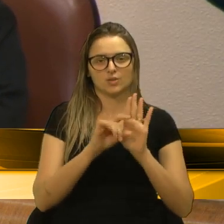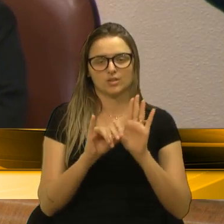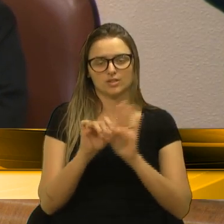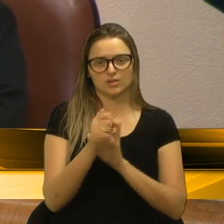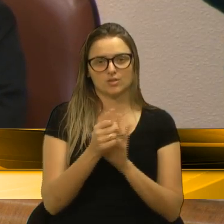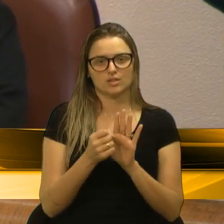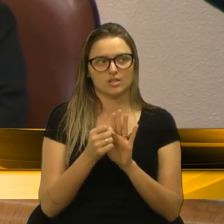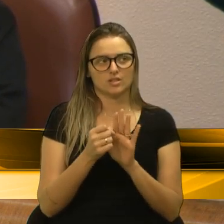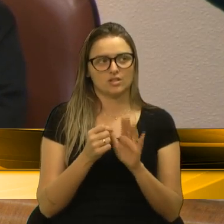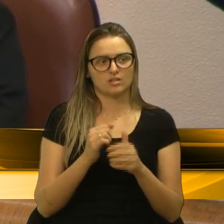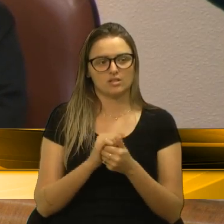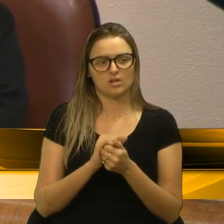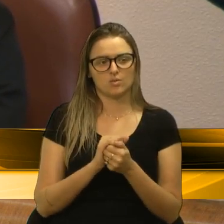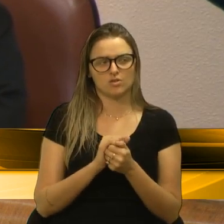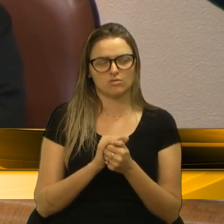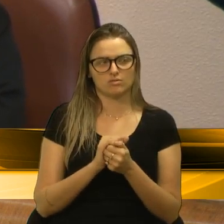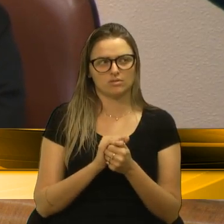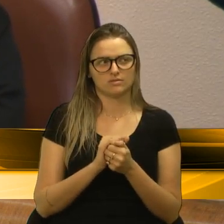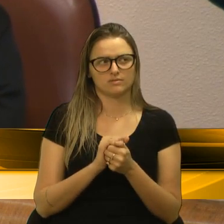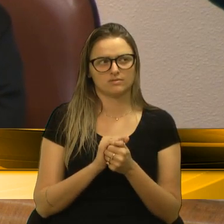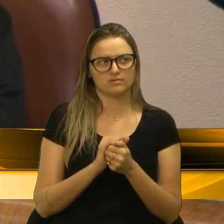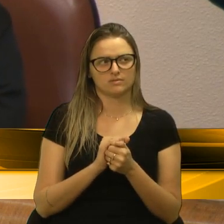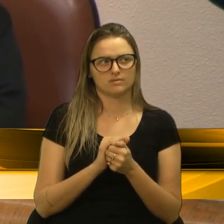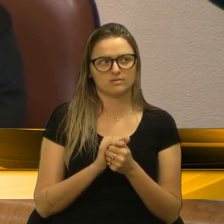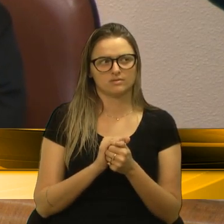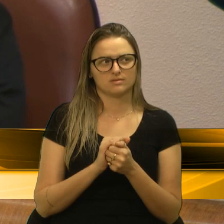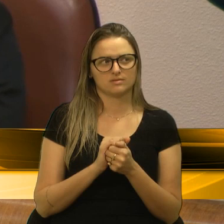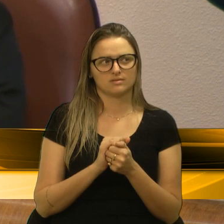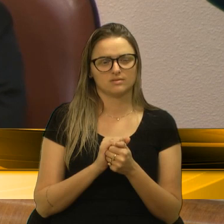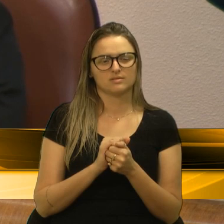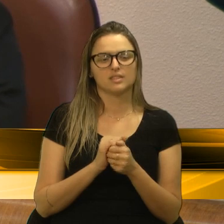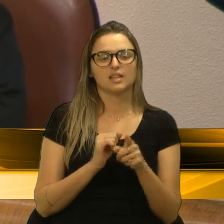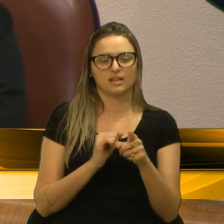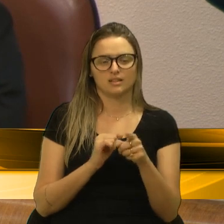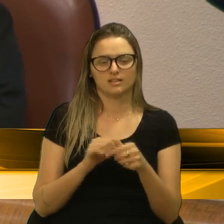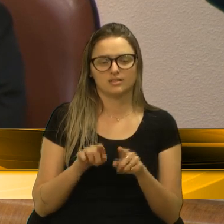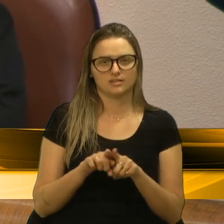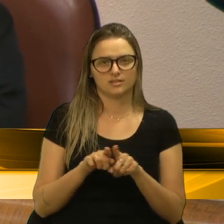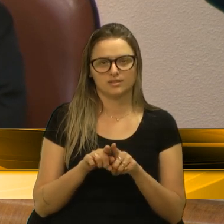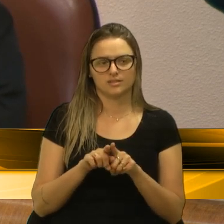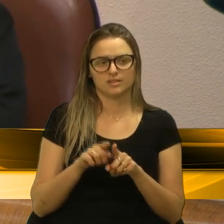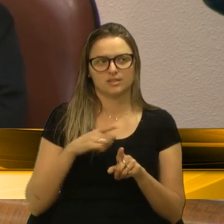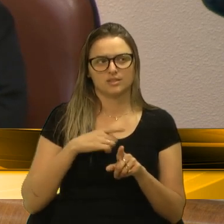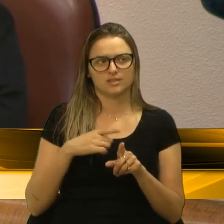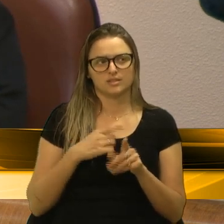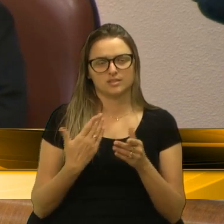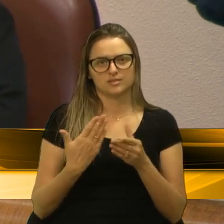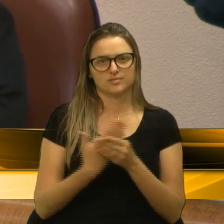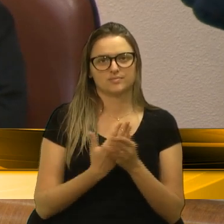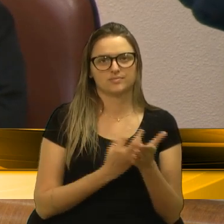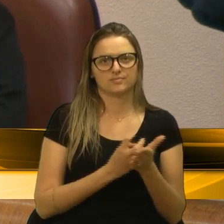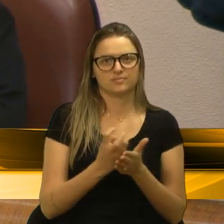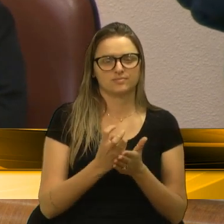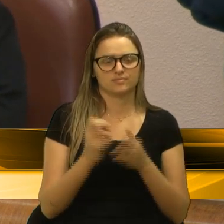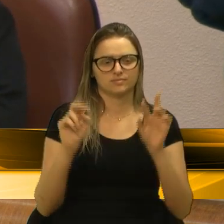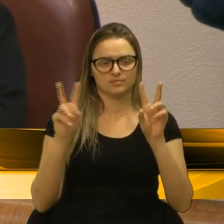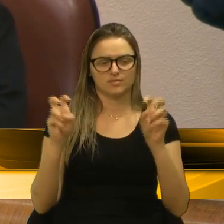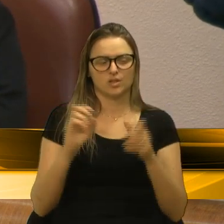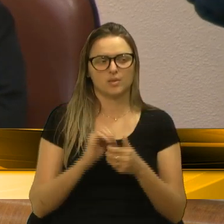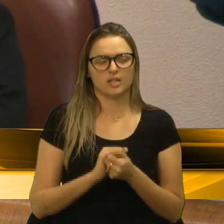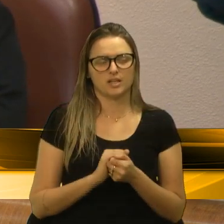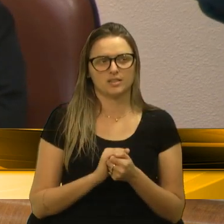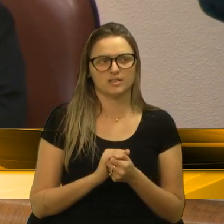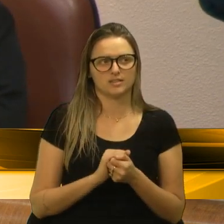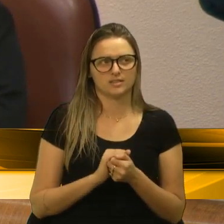do artigo supracitado, que elenca como um dos casos passíveis de cassação do mandato, abre aspas, omitir-se